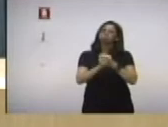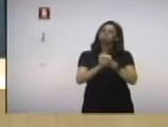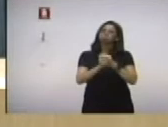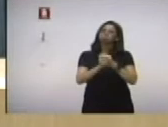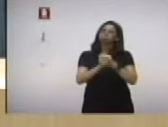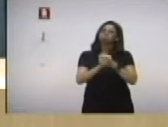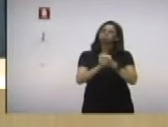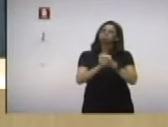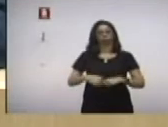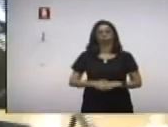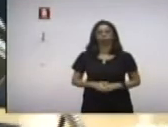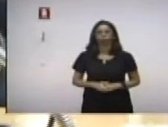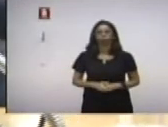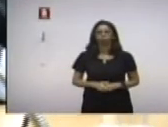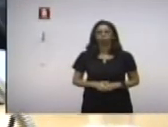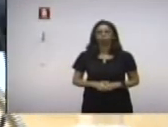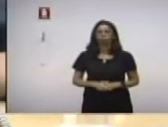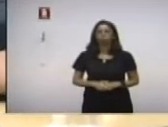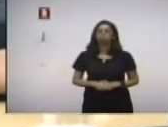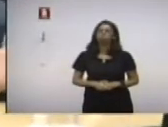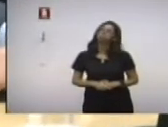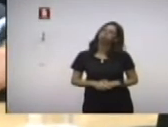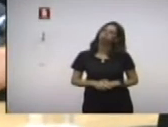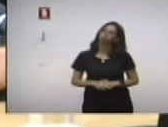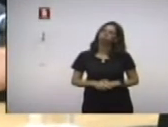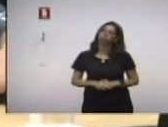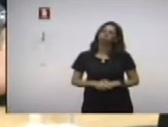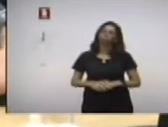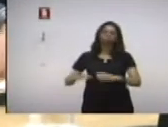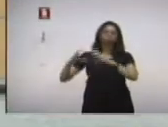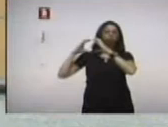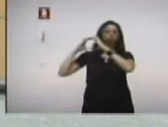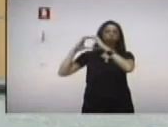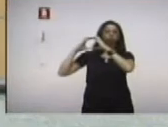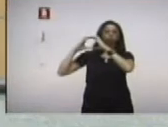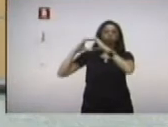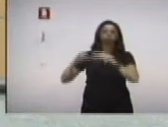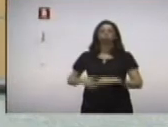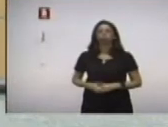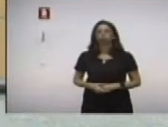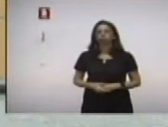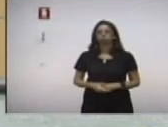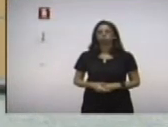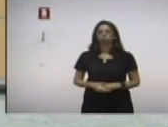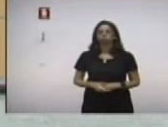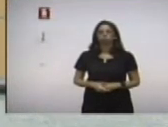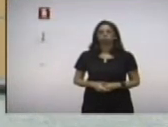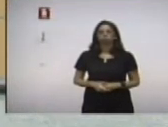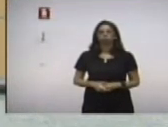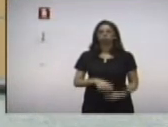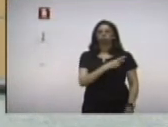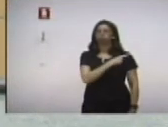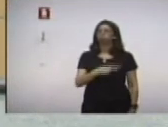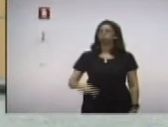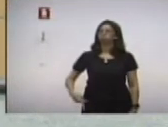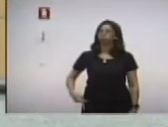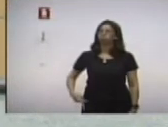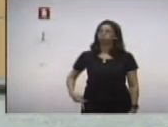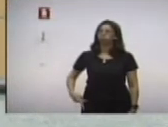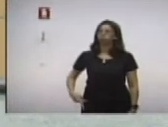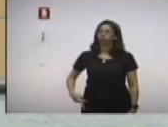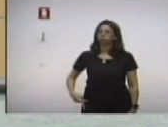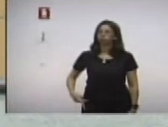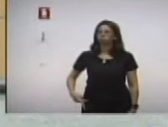pelas pelas emendas o vereador Zé Rico o seu presidente